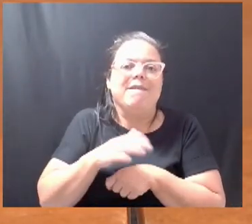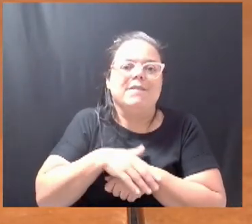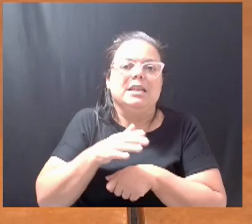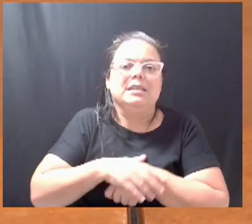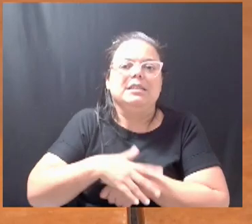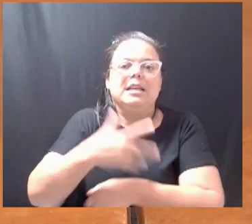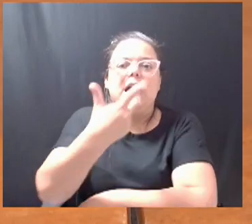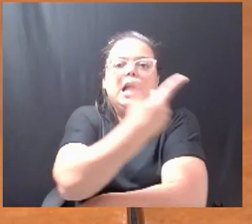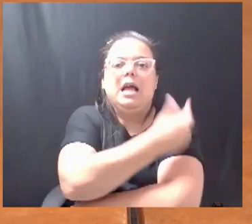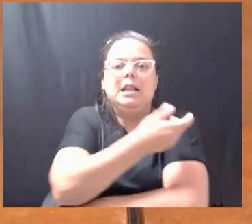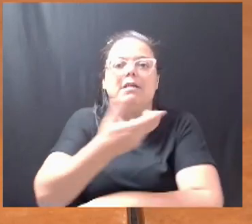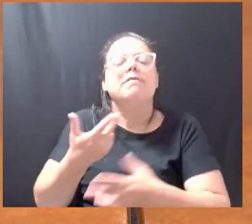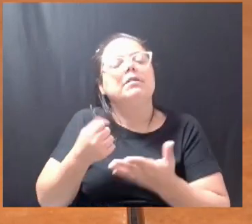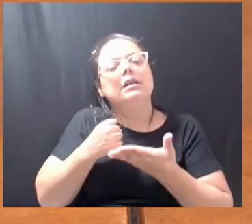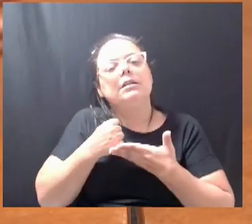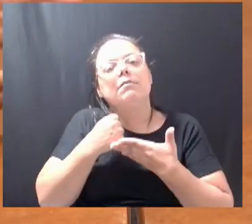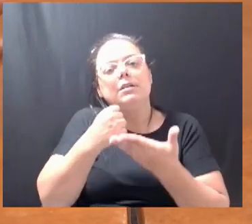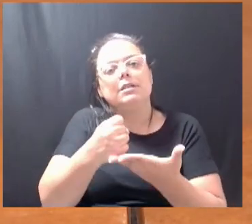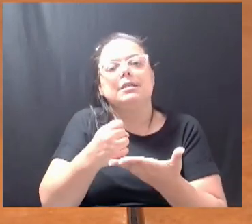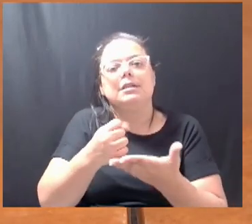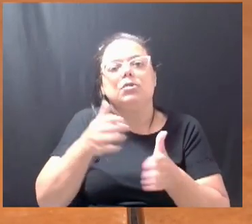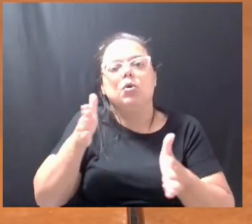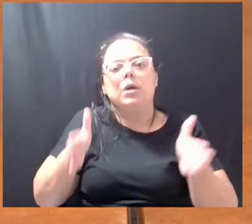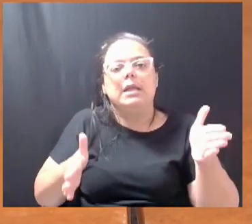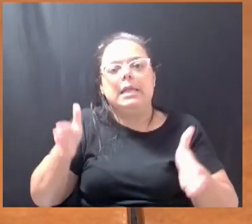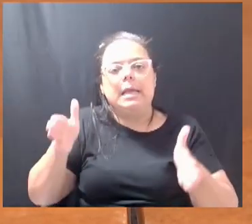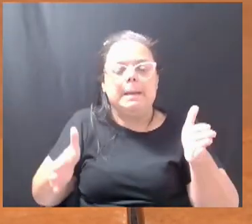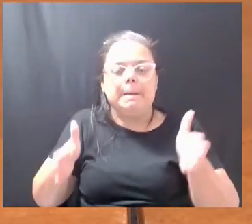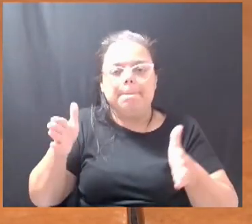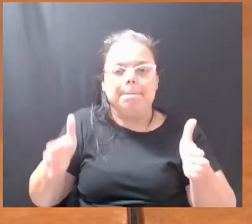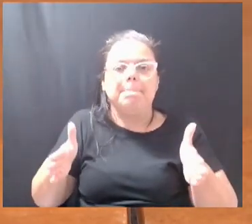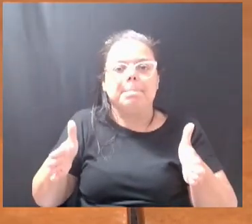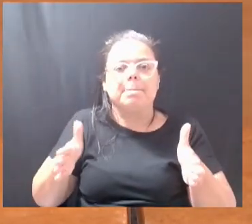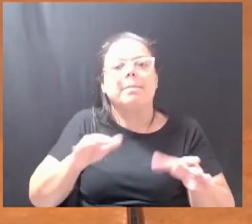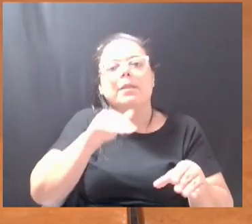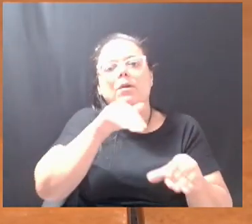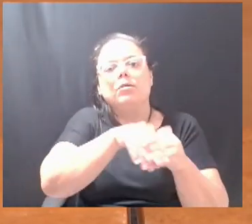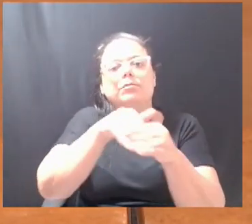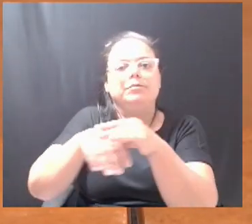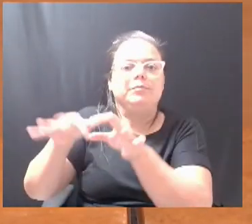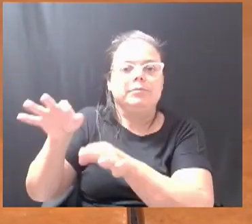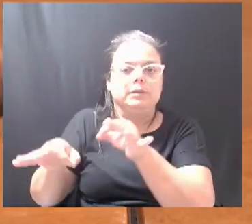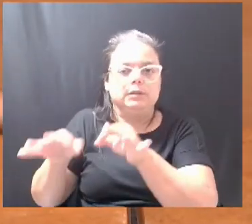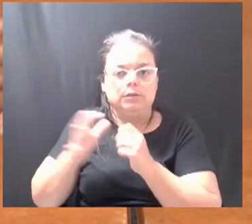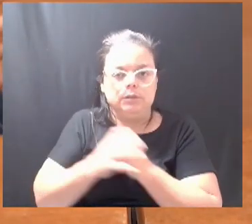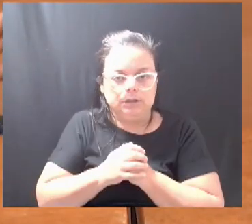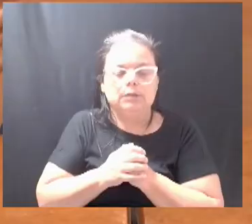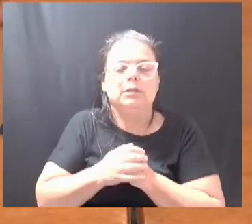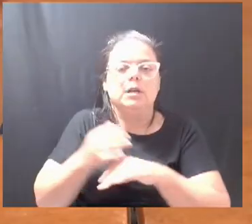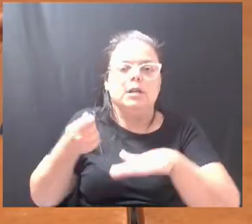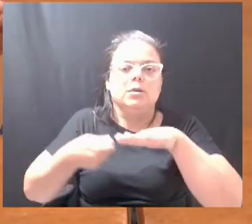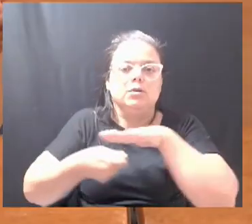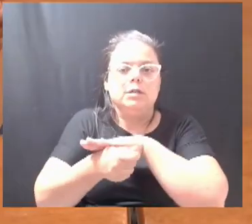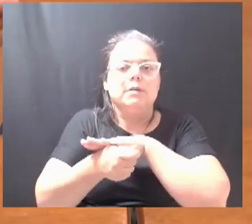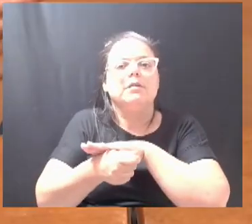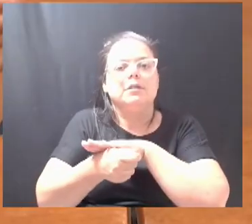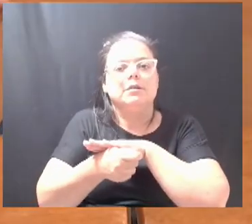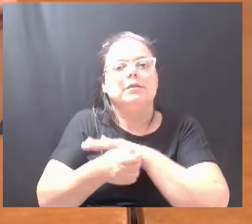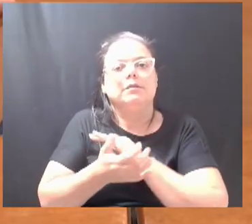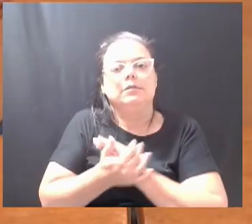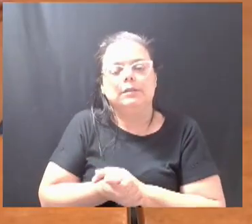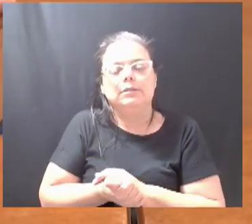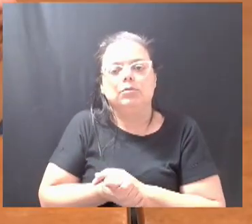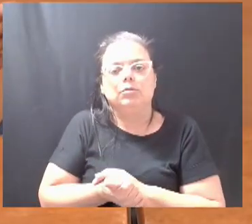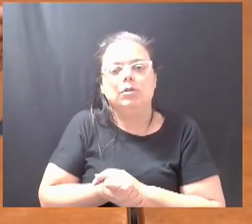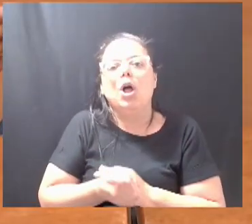aplicada, e no período eleitoral as urnas eletrônicas chegam também onde tem que chegar. Vamos trazer isso